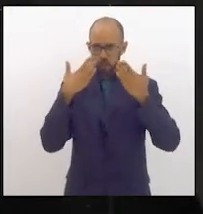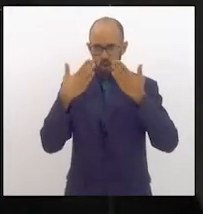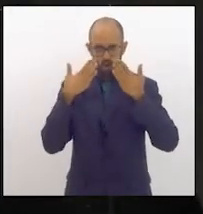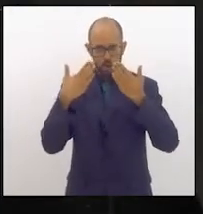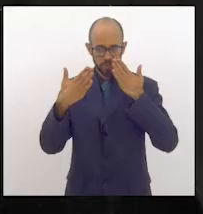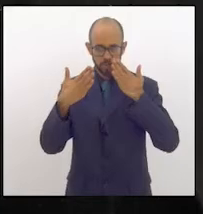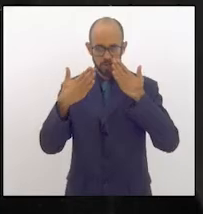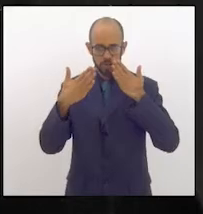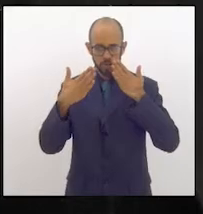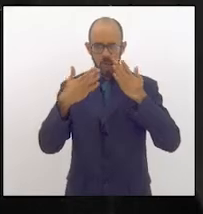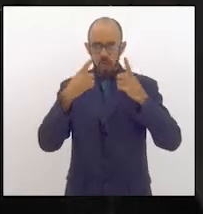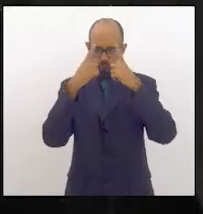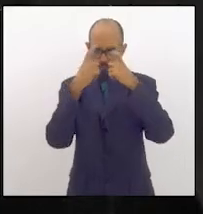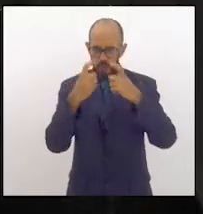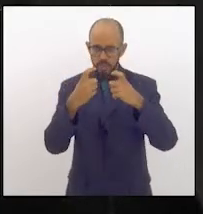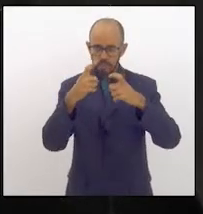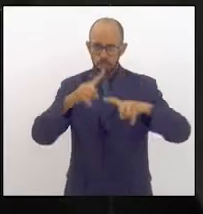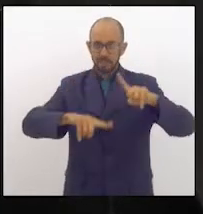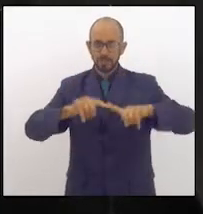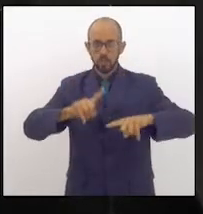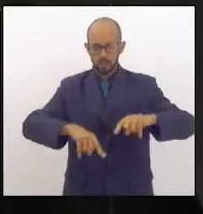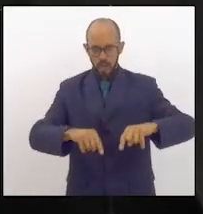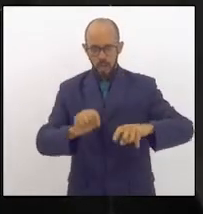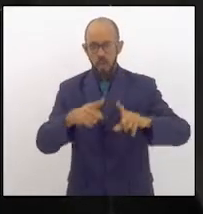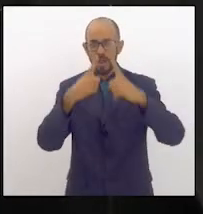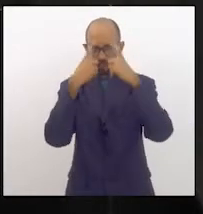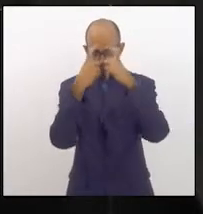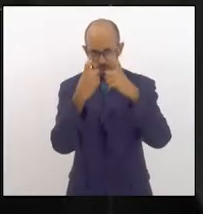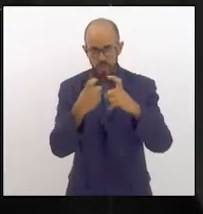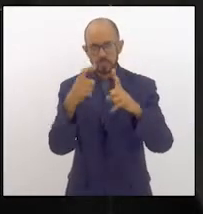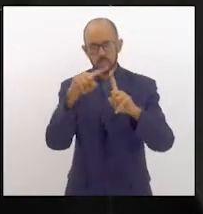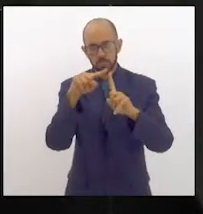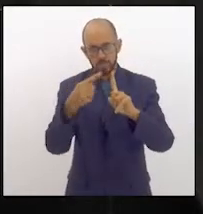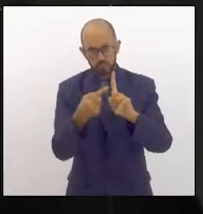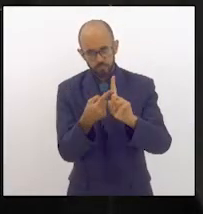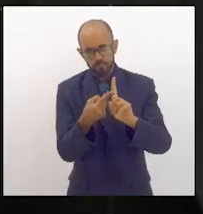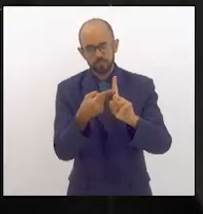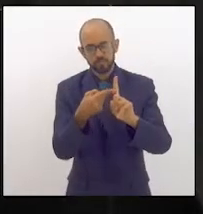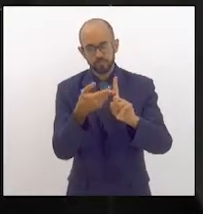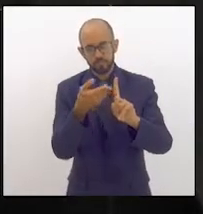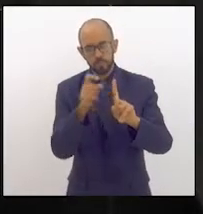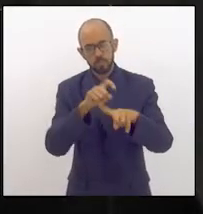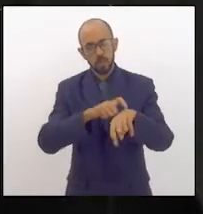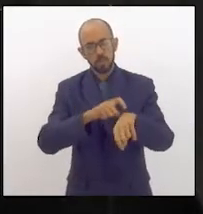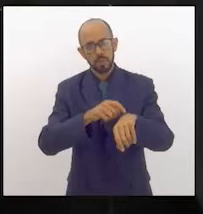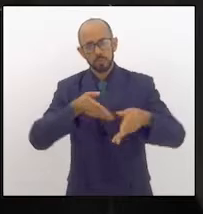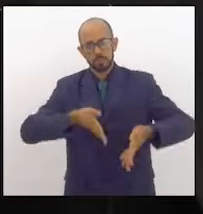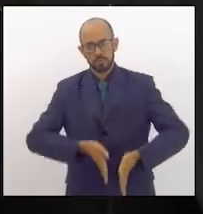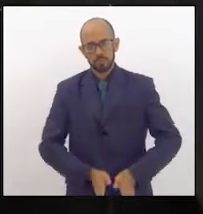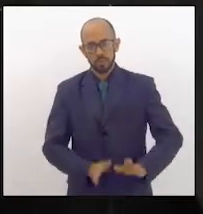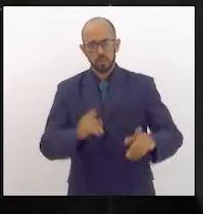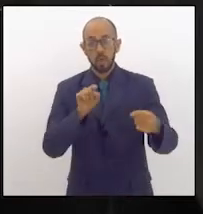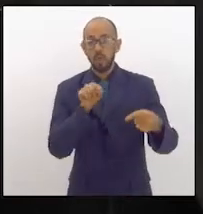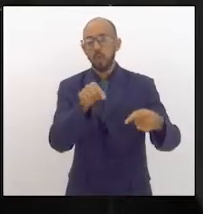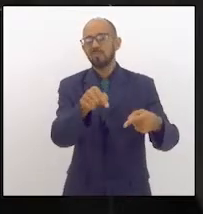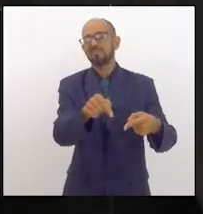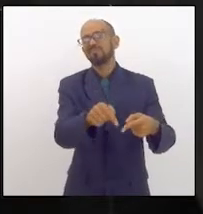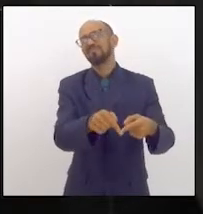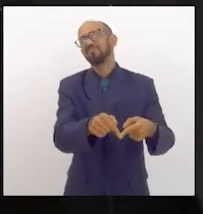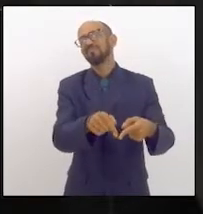patrimonial a violência obstétrica objeto específico deste projeto de lei